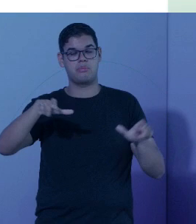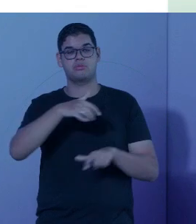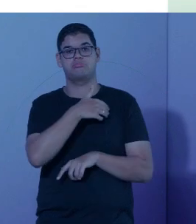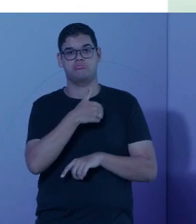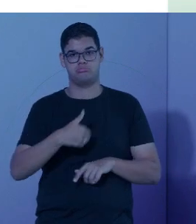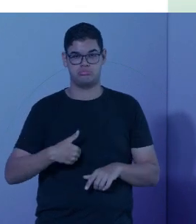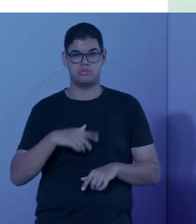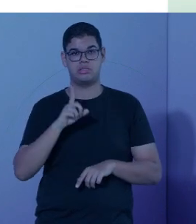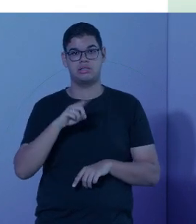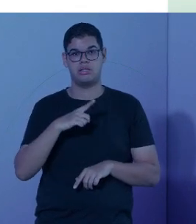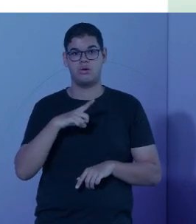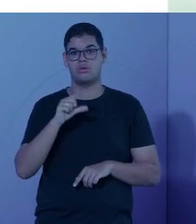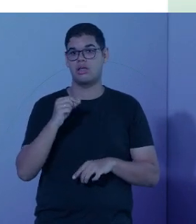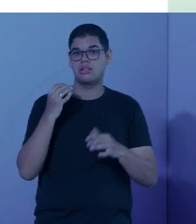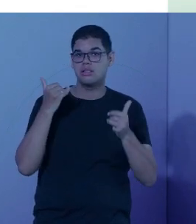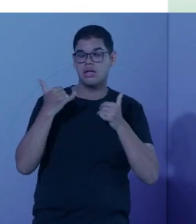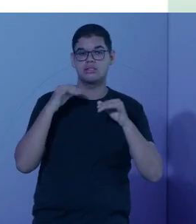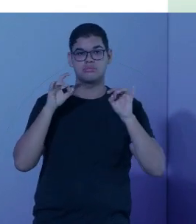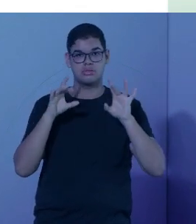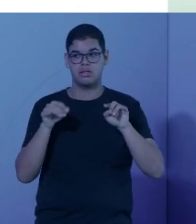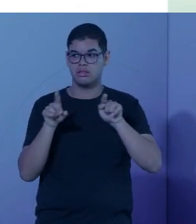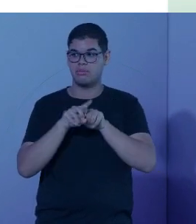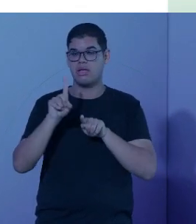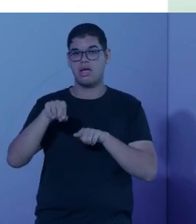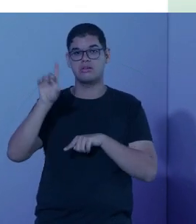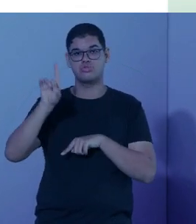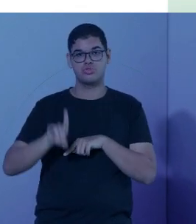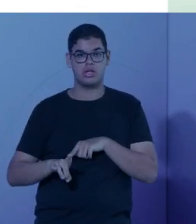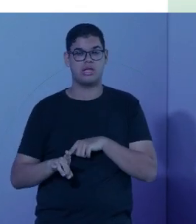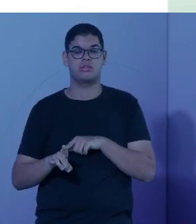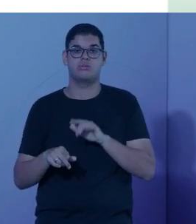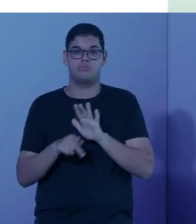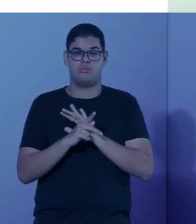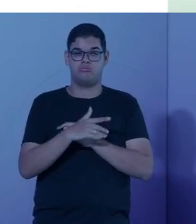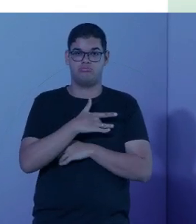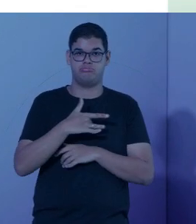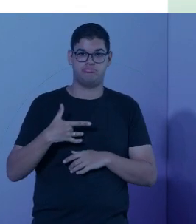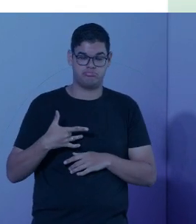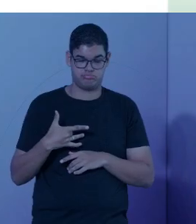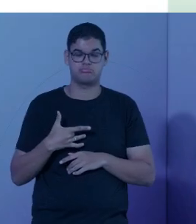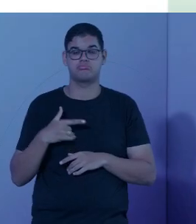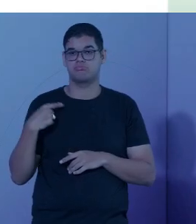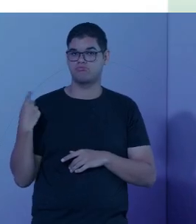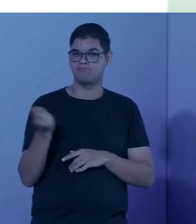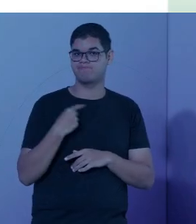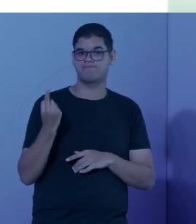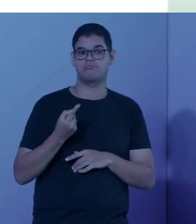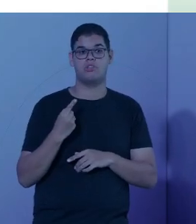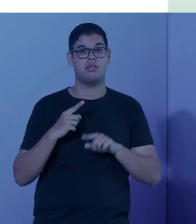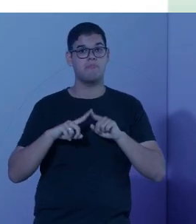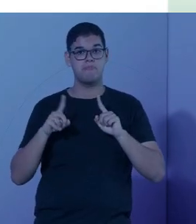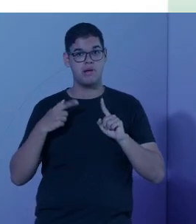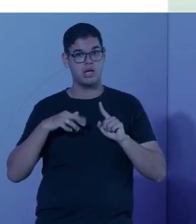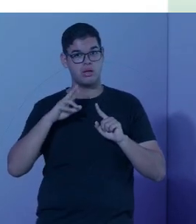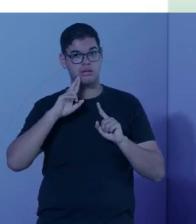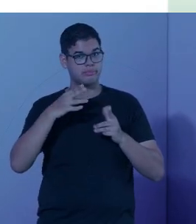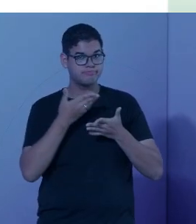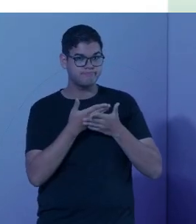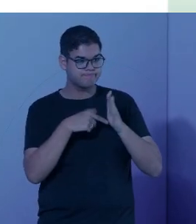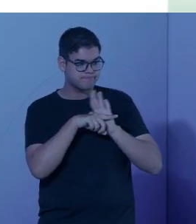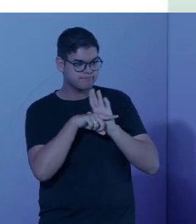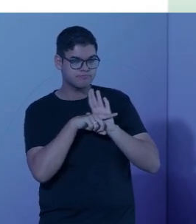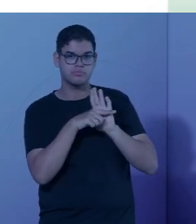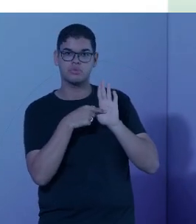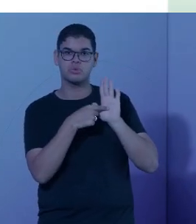considerados essenciais e assegurar o direito constitucional à saúde. Mas os resultados do estudo apontaram